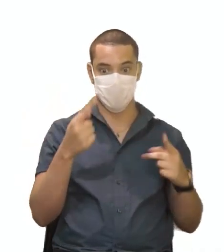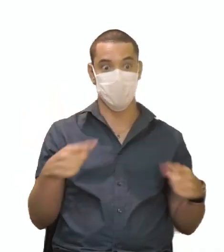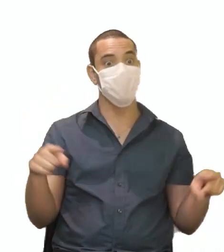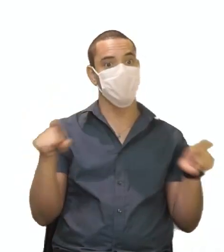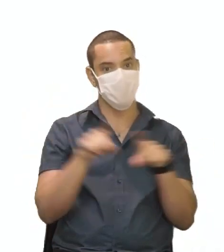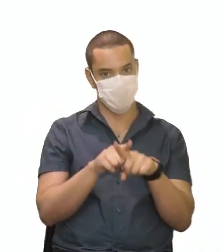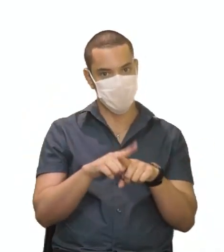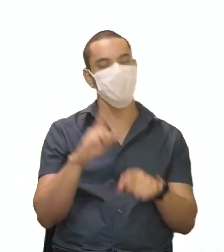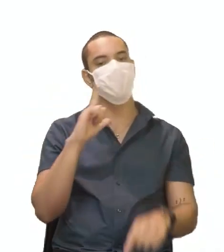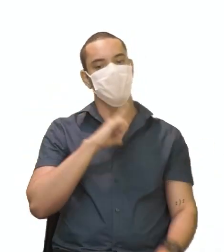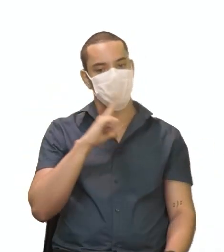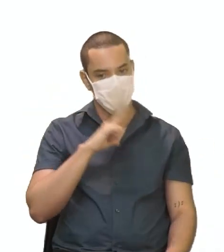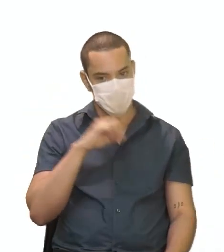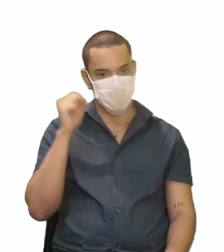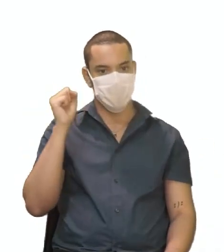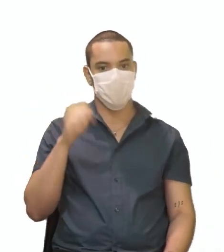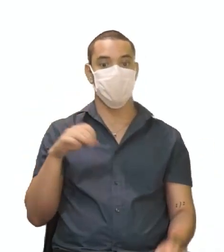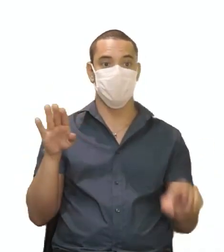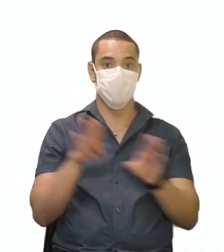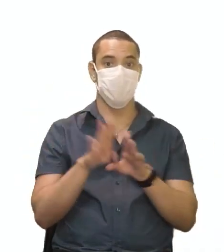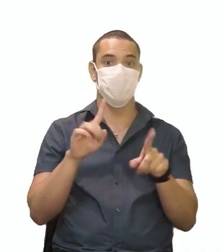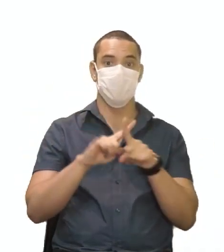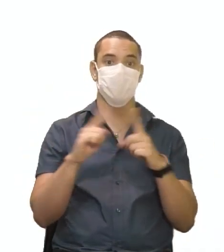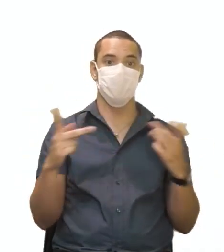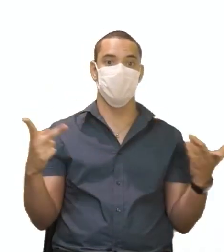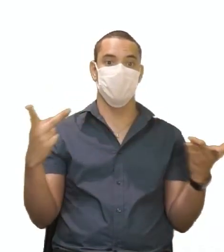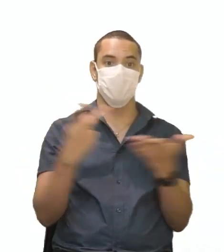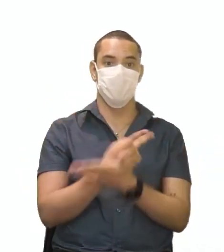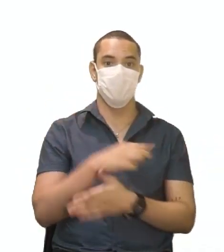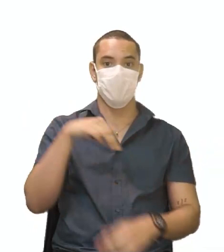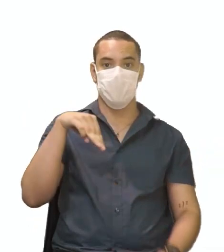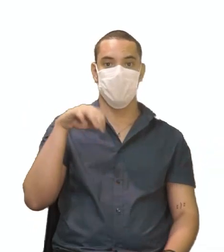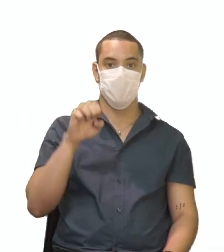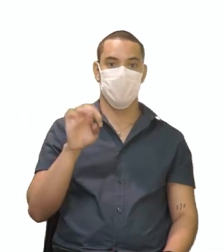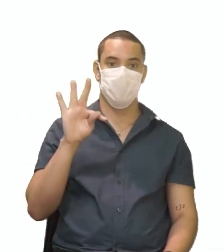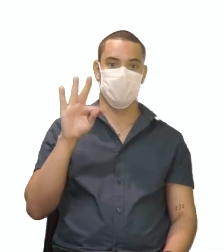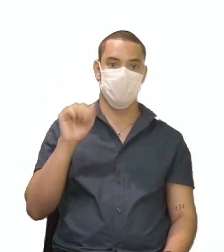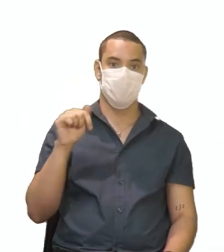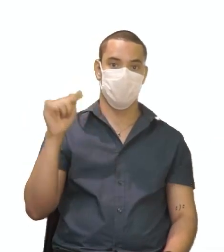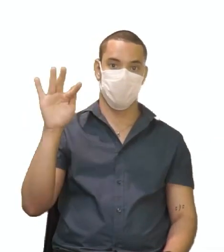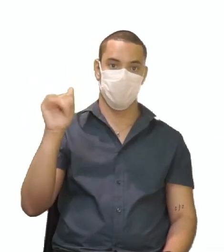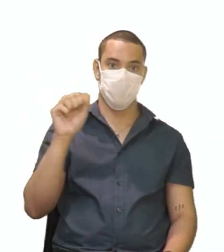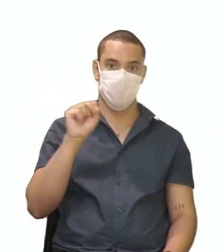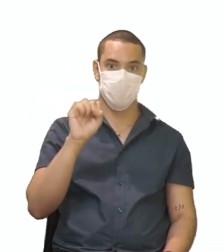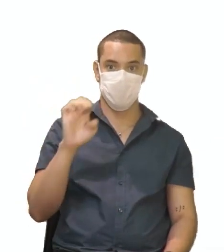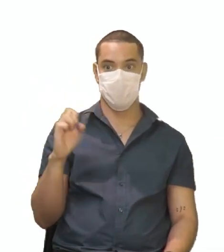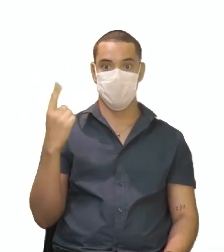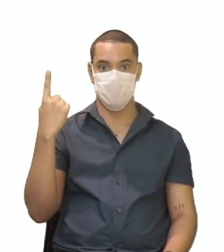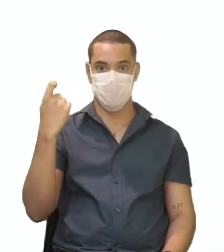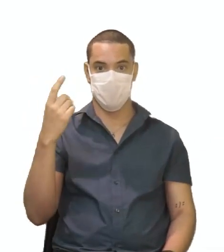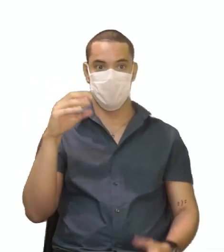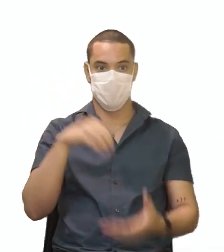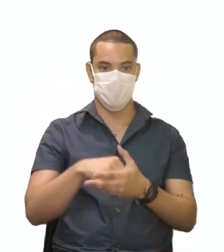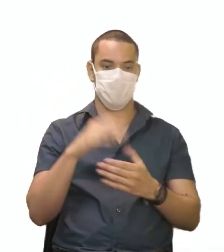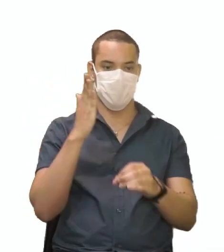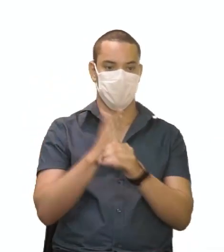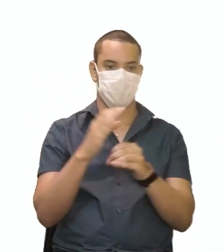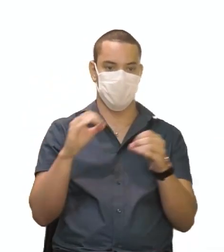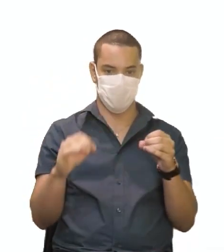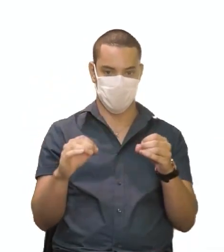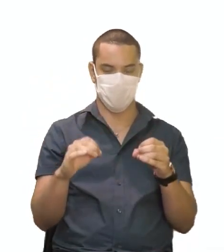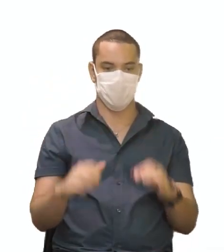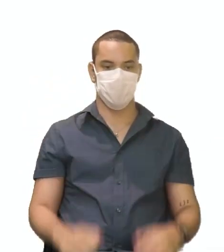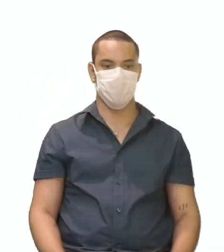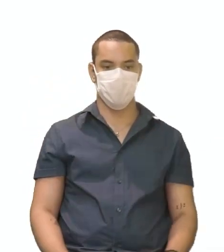também tem esse pareamento dos cromossomos homólogos, mas isso vai acontecer na metáfase 1 da meiose.